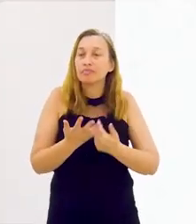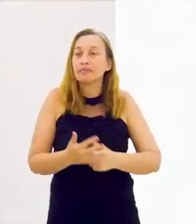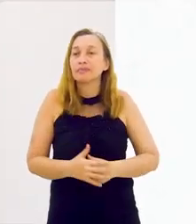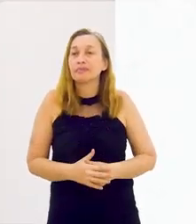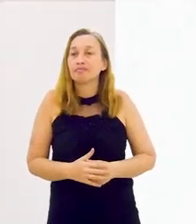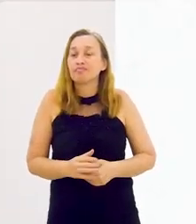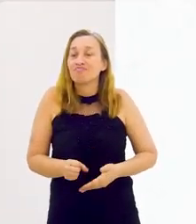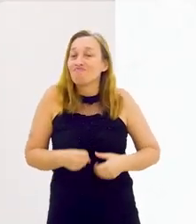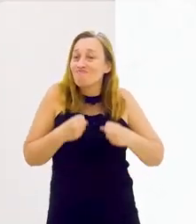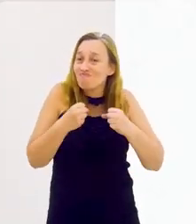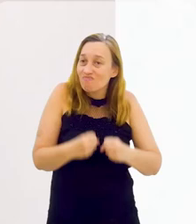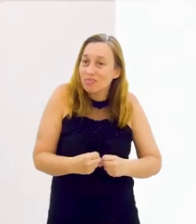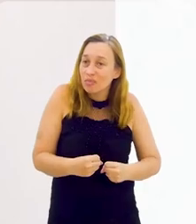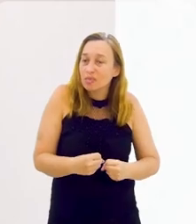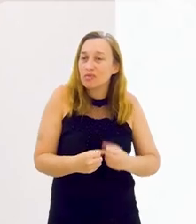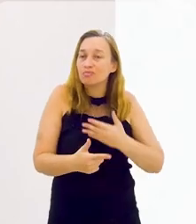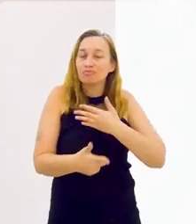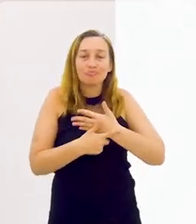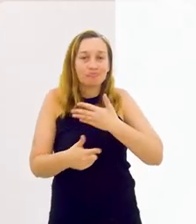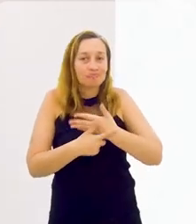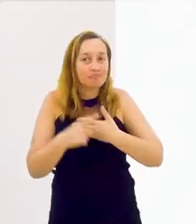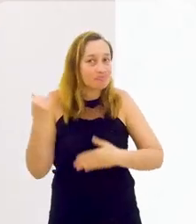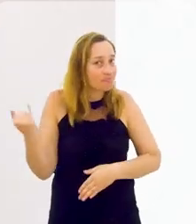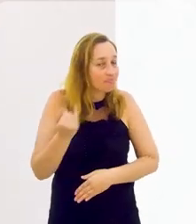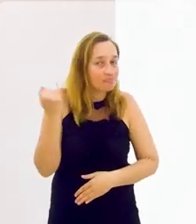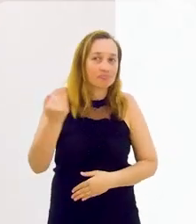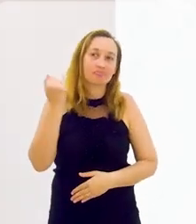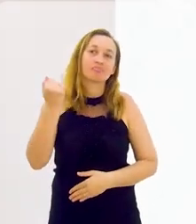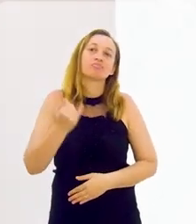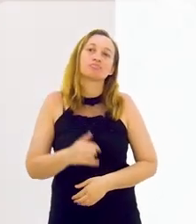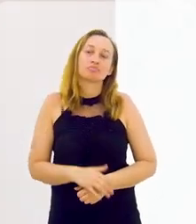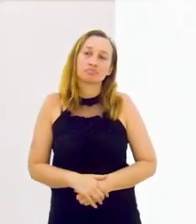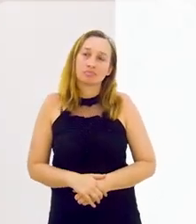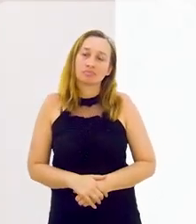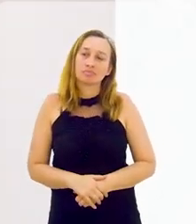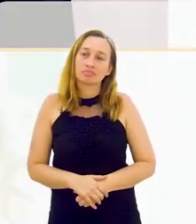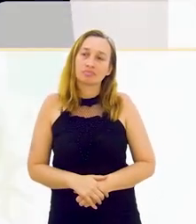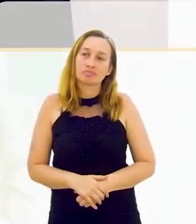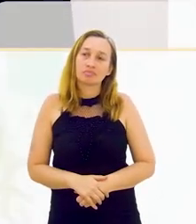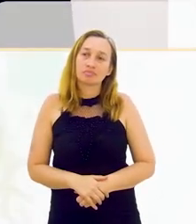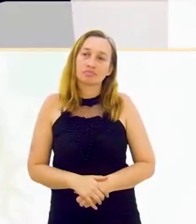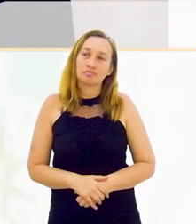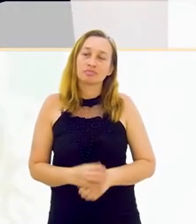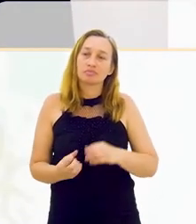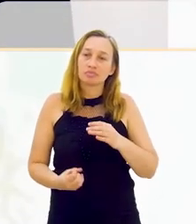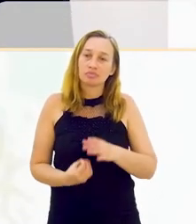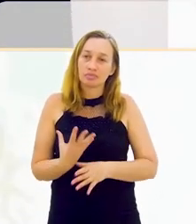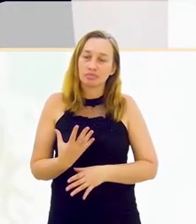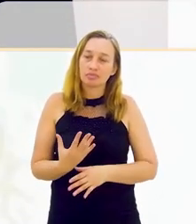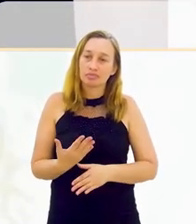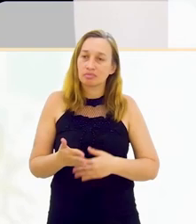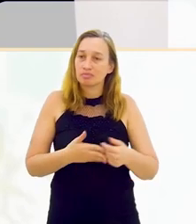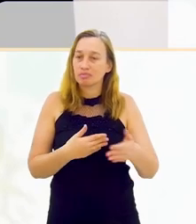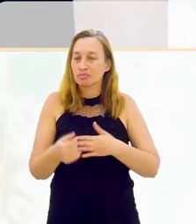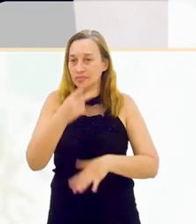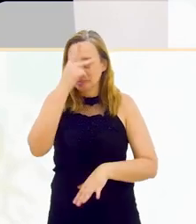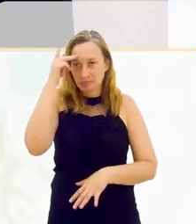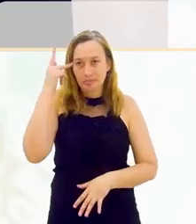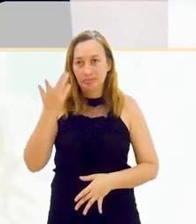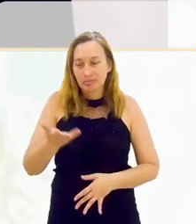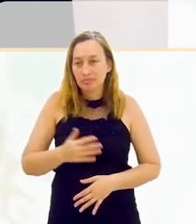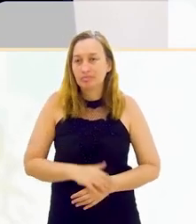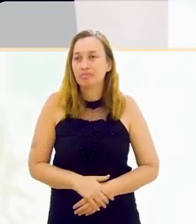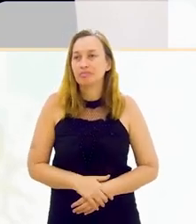a família tem um poder, tem um papel importantíssimo na construção de qualquer ser